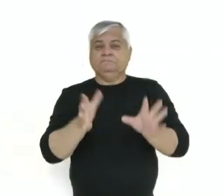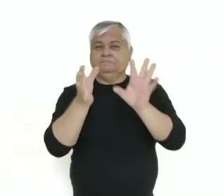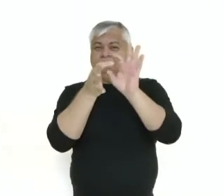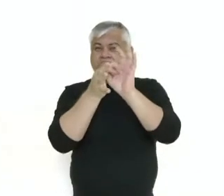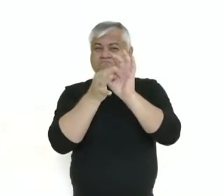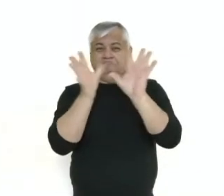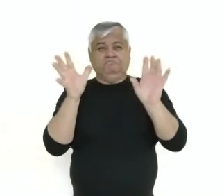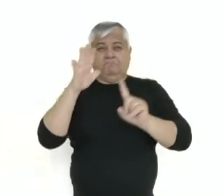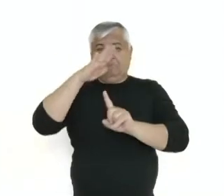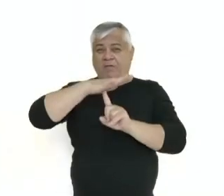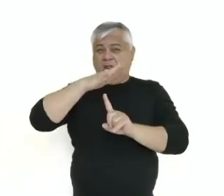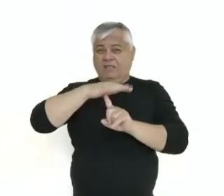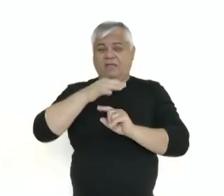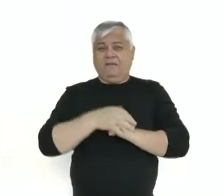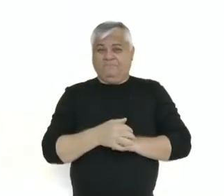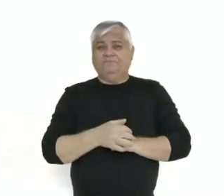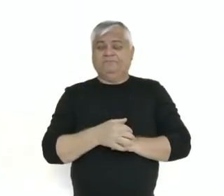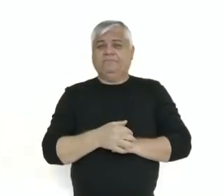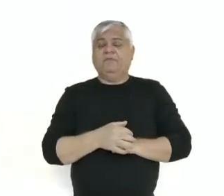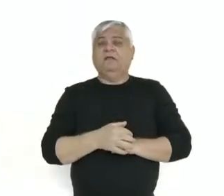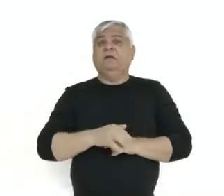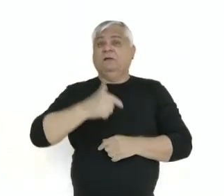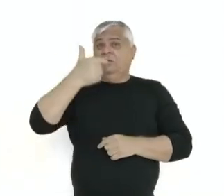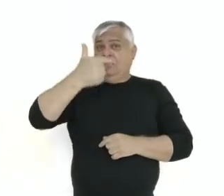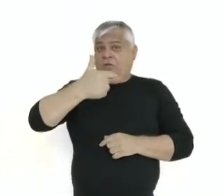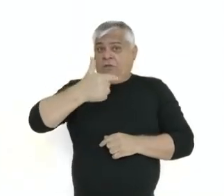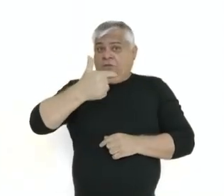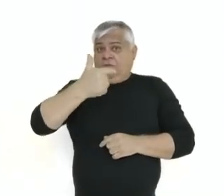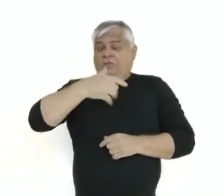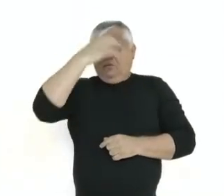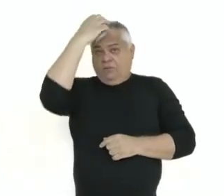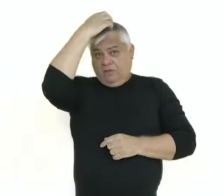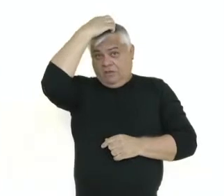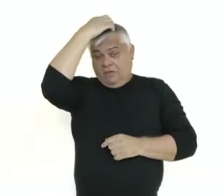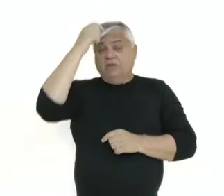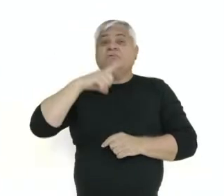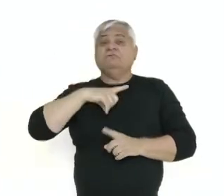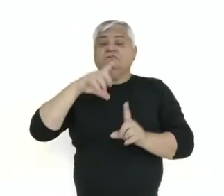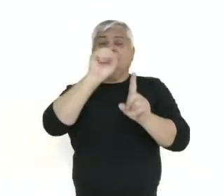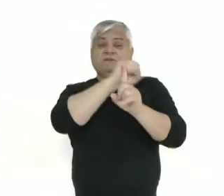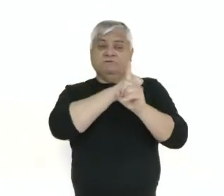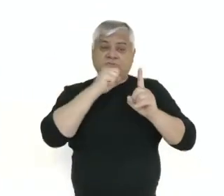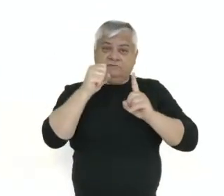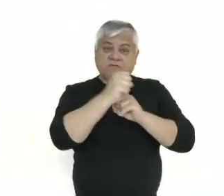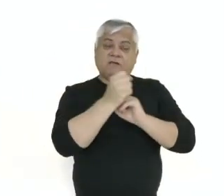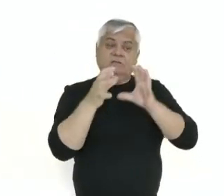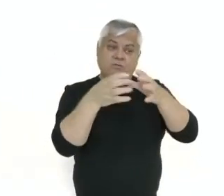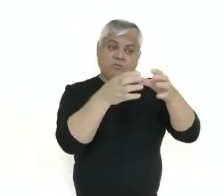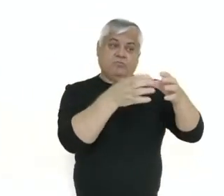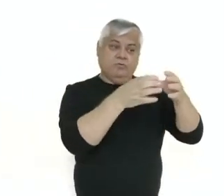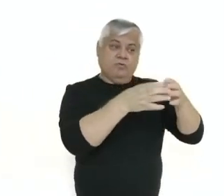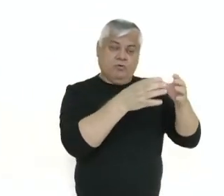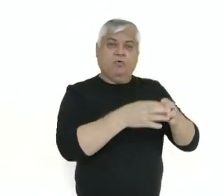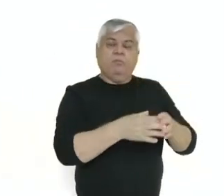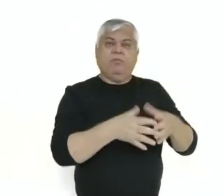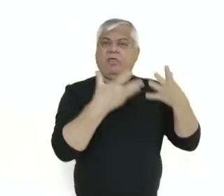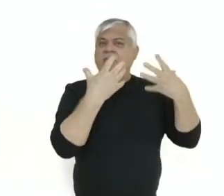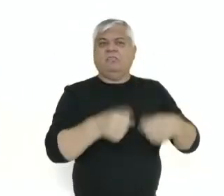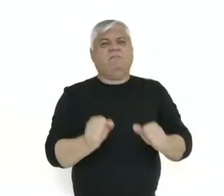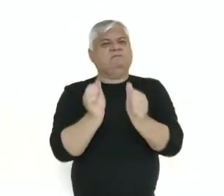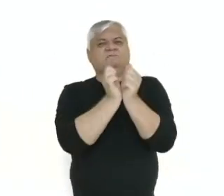No Paraná, durante o período do Segundo Reinado, haviam sociedades abolicionistas que reuniam-se para ajudar